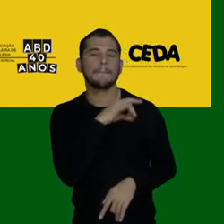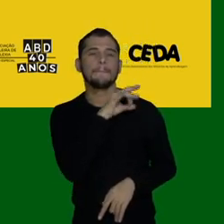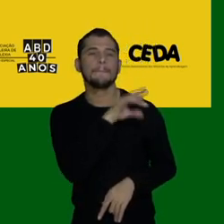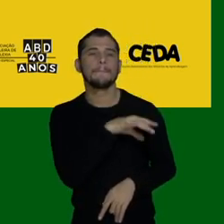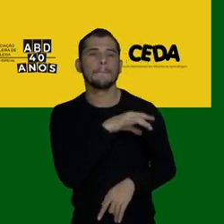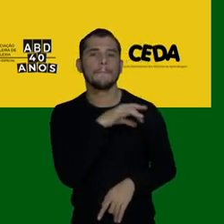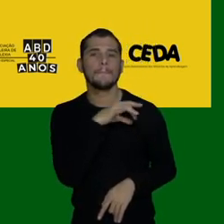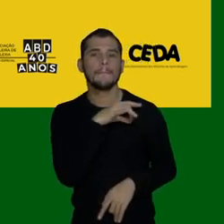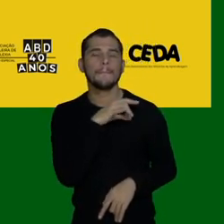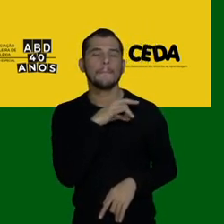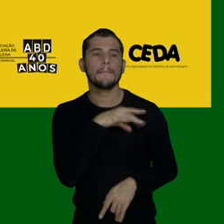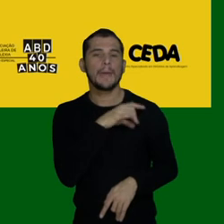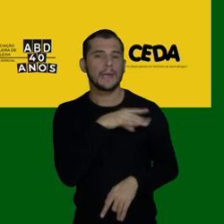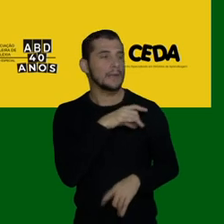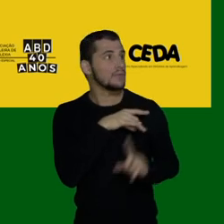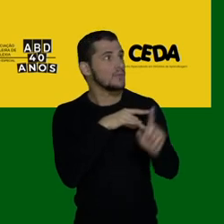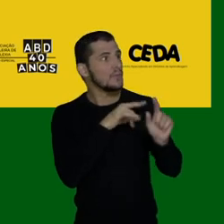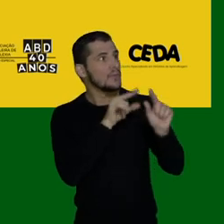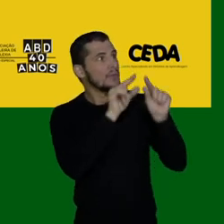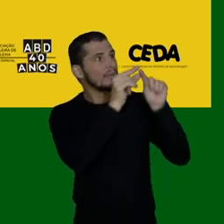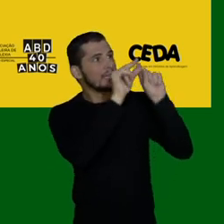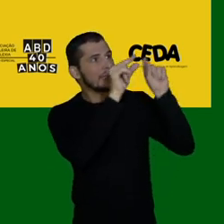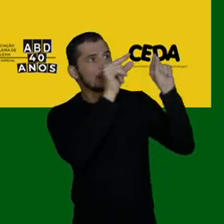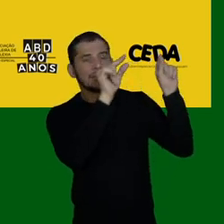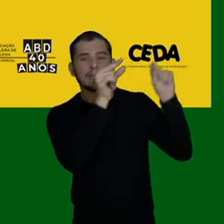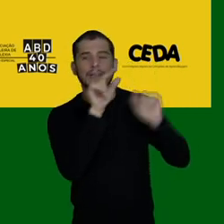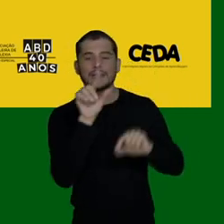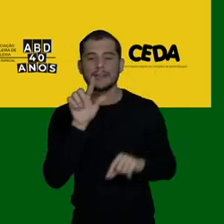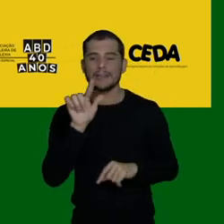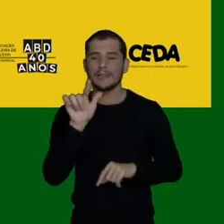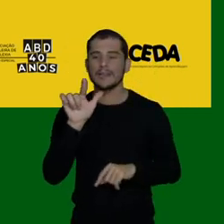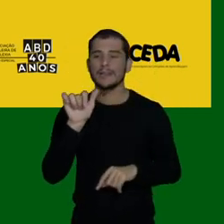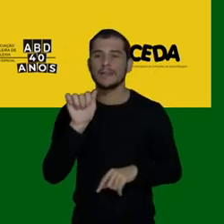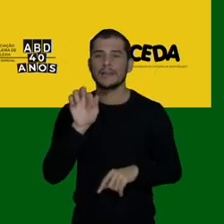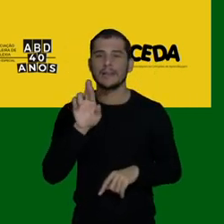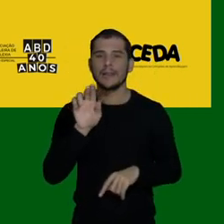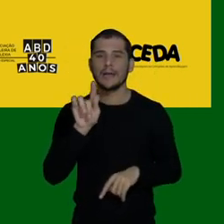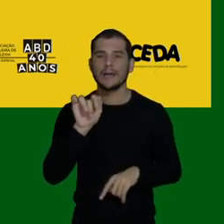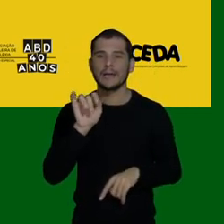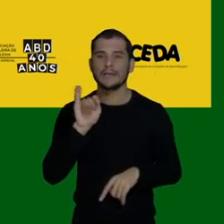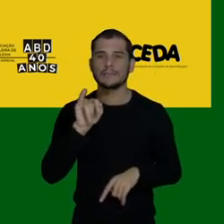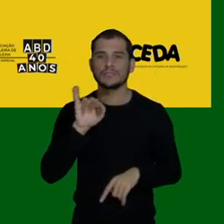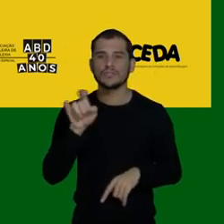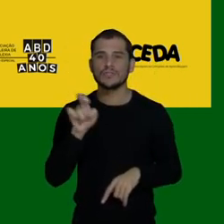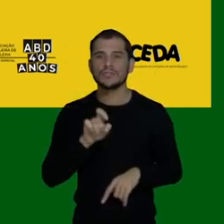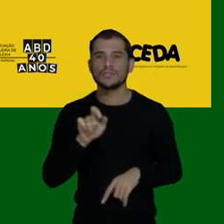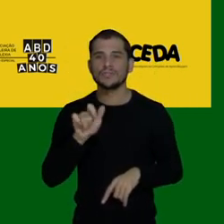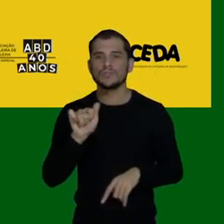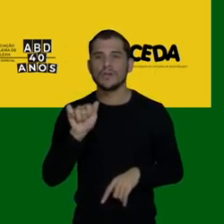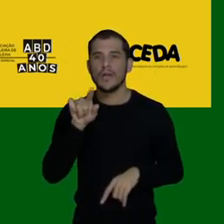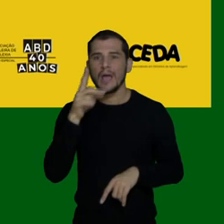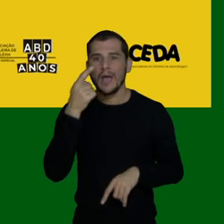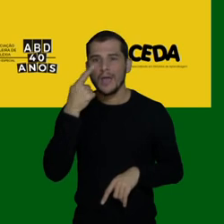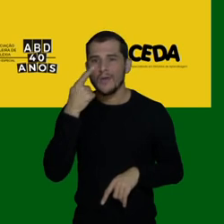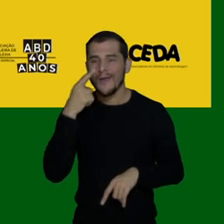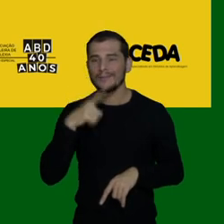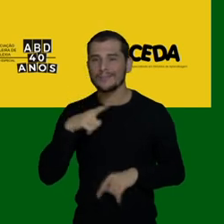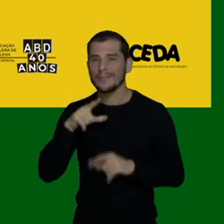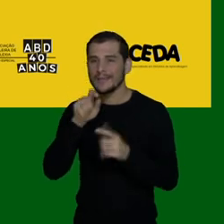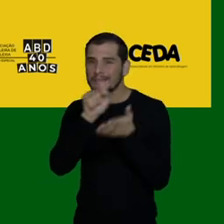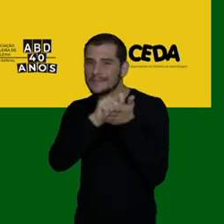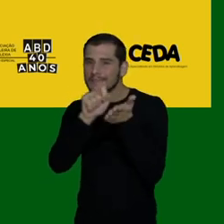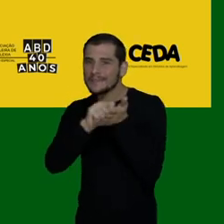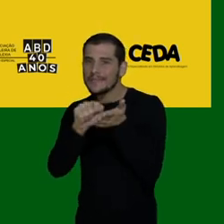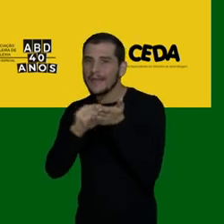então todas as trocas inversões aqui ele tá com a letra de forma né E